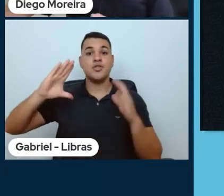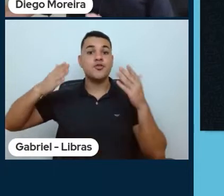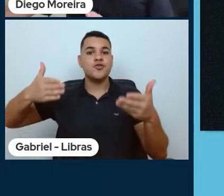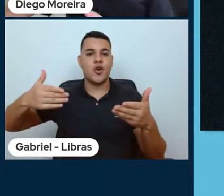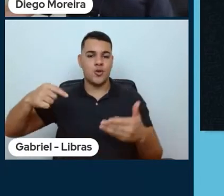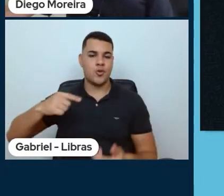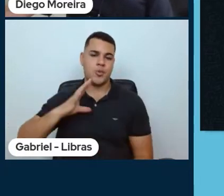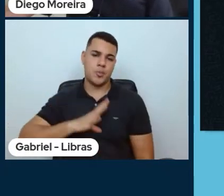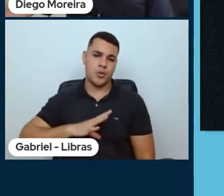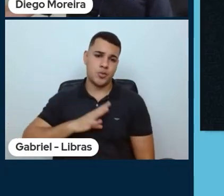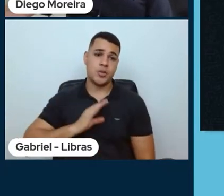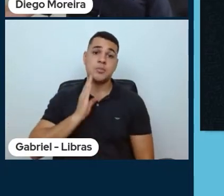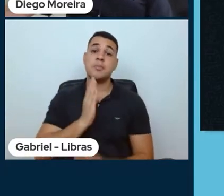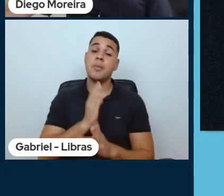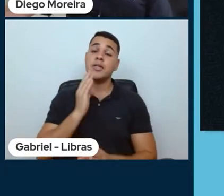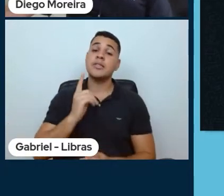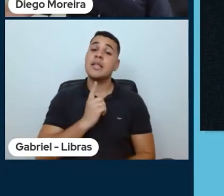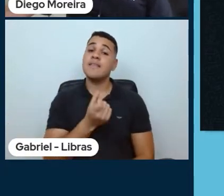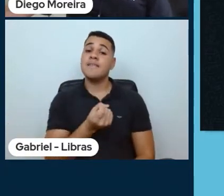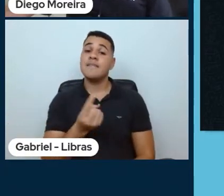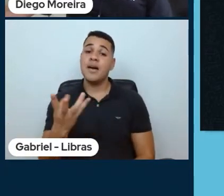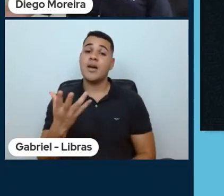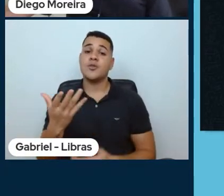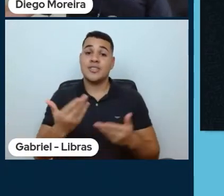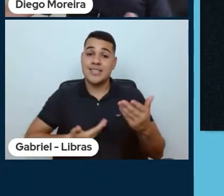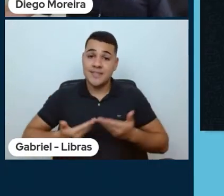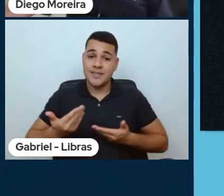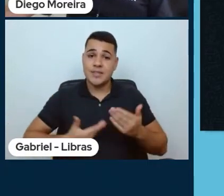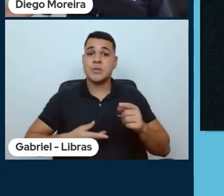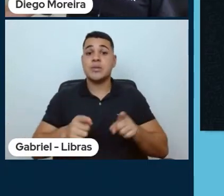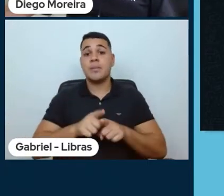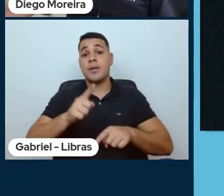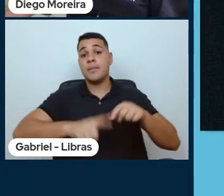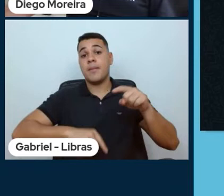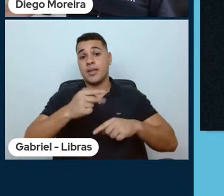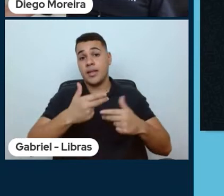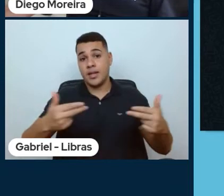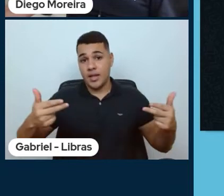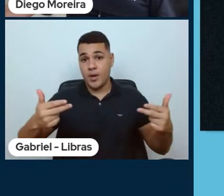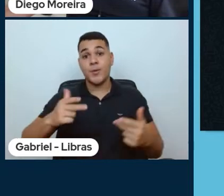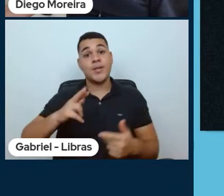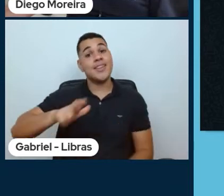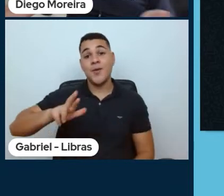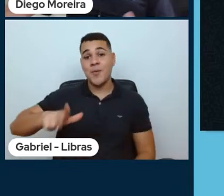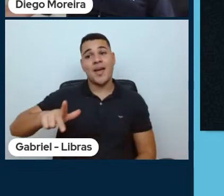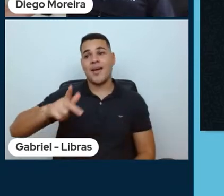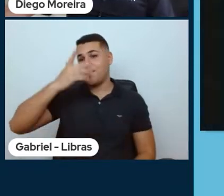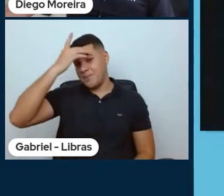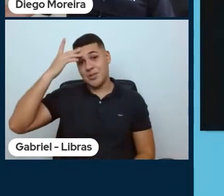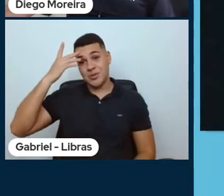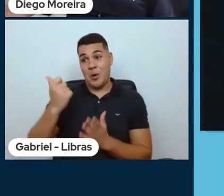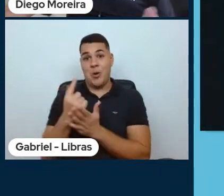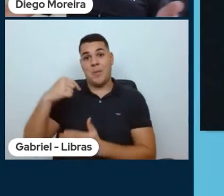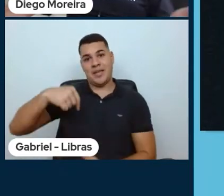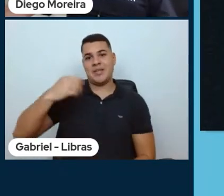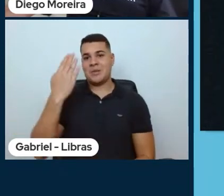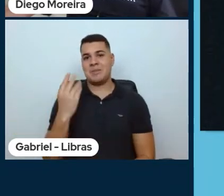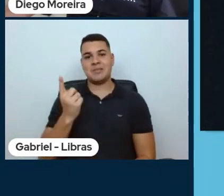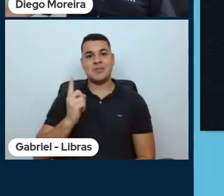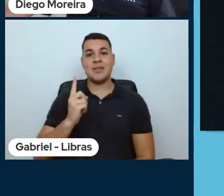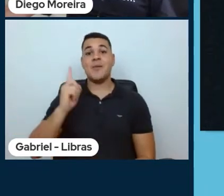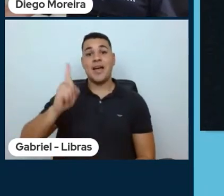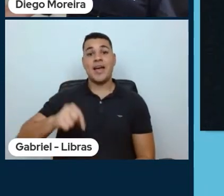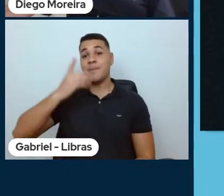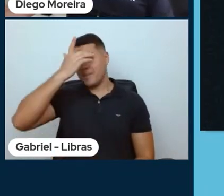mas tem muitos serviços e produtos que ainda a gente tem bastante pessoas que não são do Brasil, que às vezes eles querem entrar em contato, às vezes o seu português